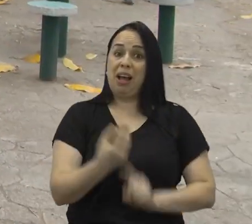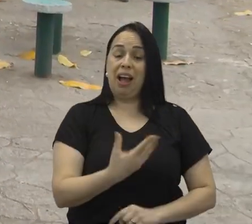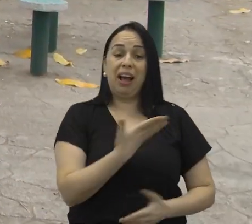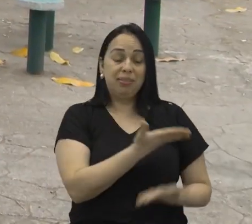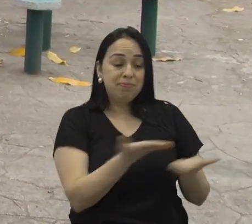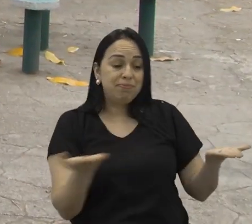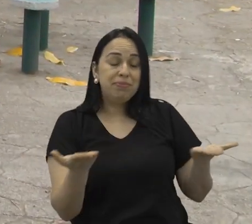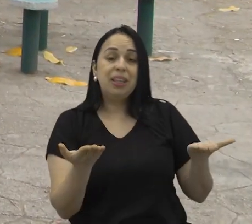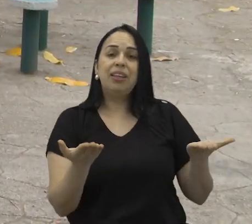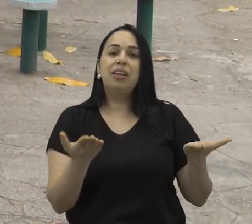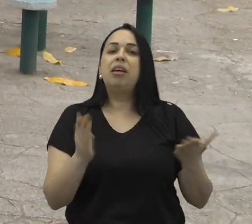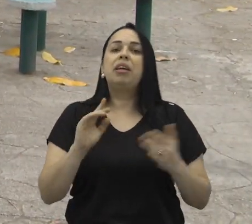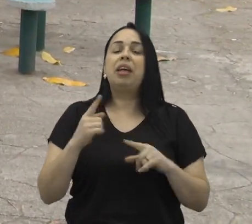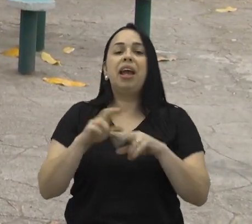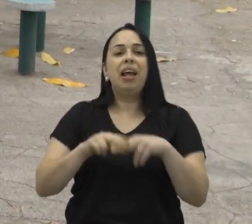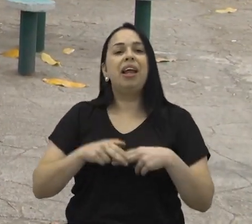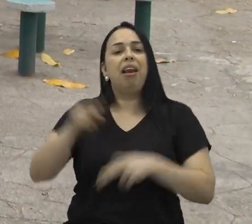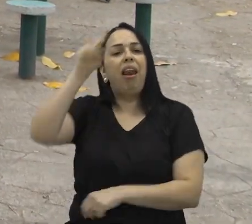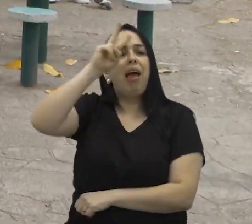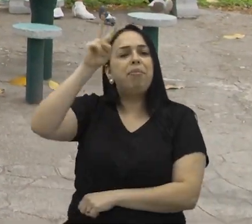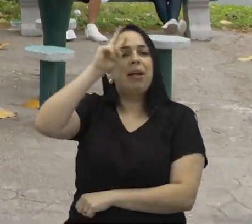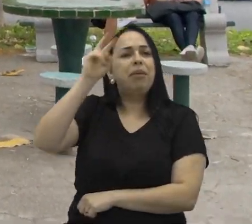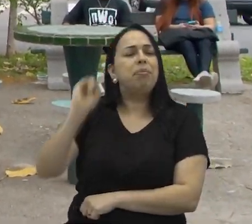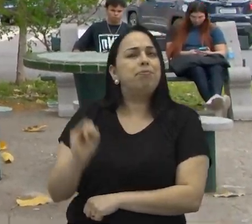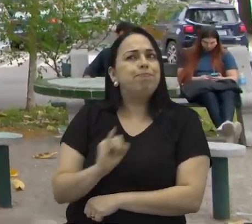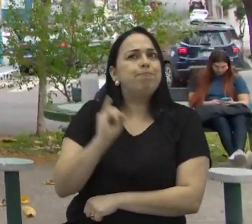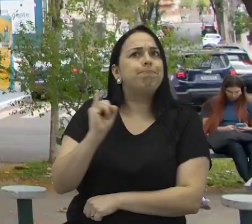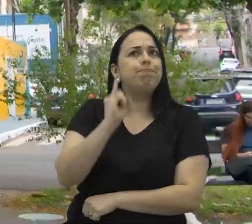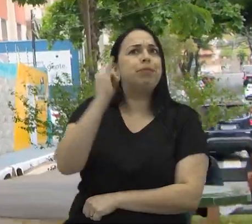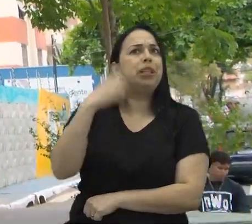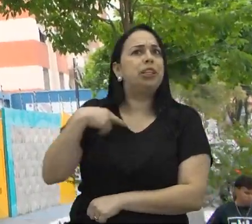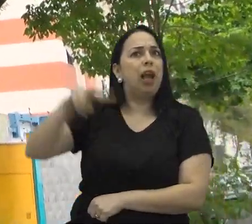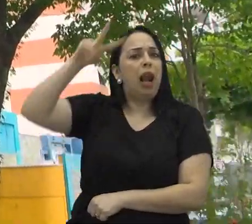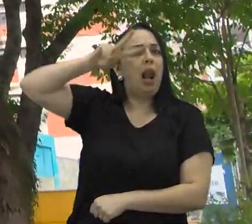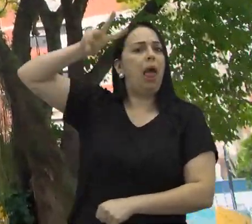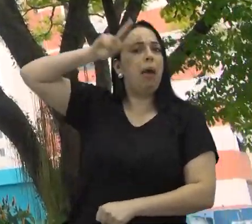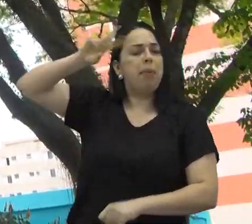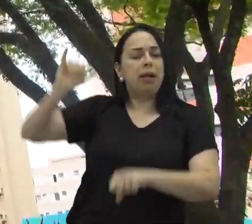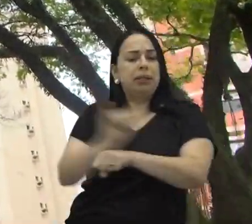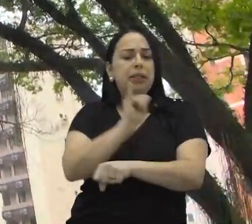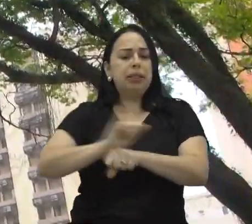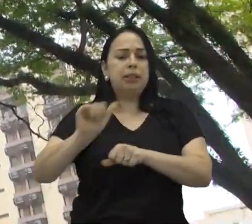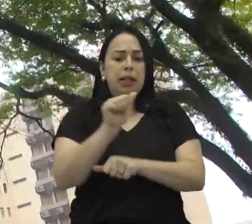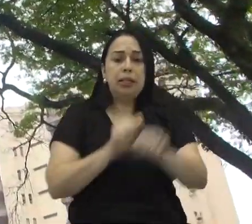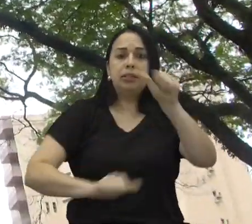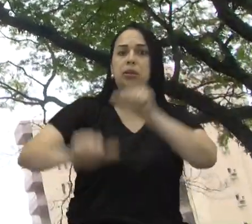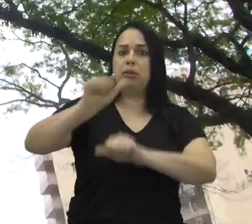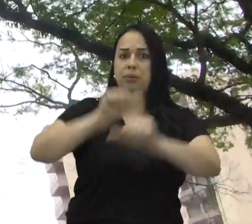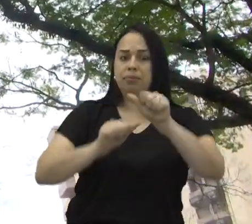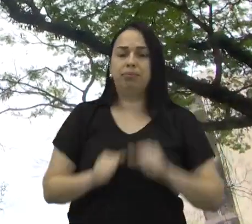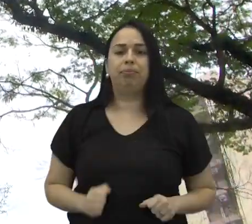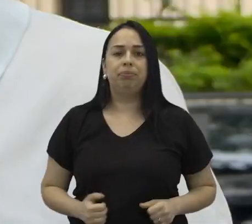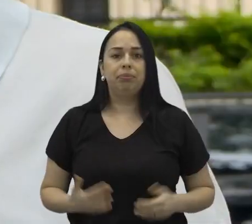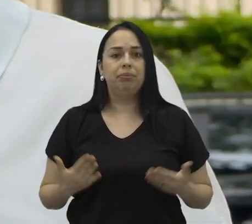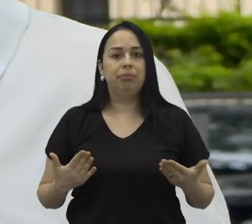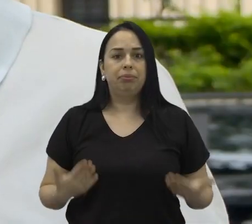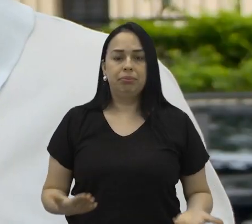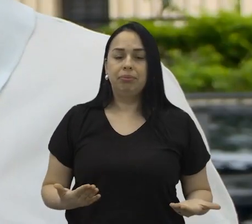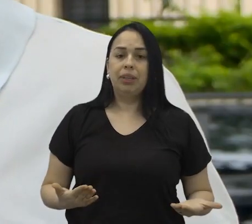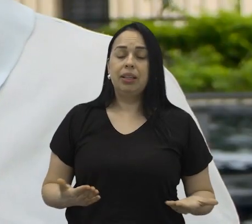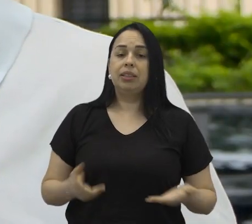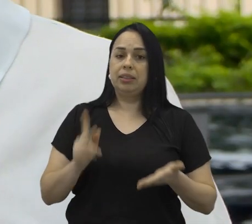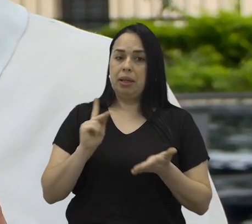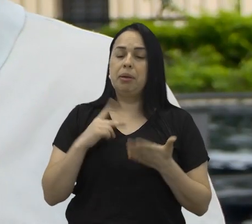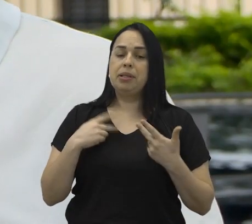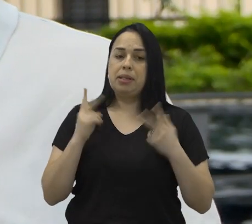vive. Tudo isso reforça a importância de repensar algumas atitudes em meio às mudanças climáticas. É